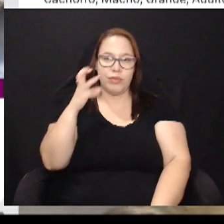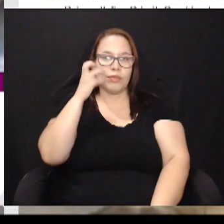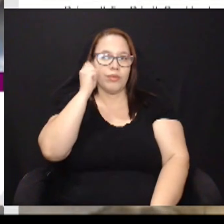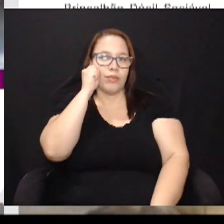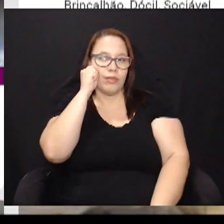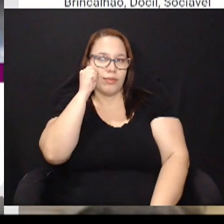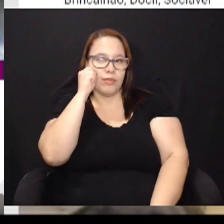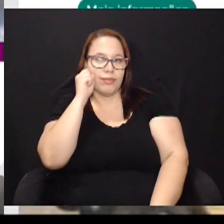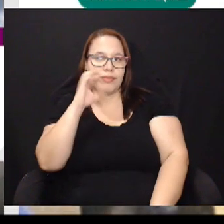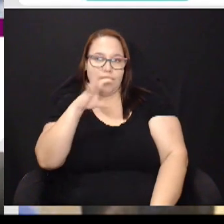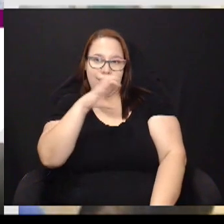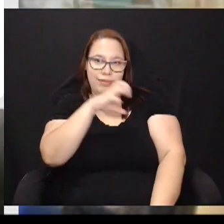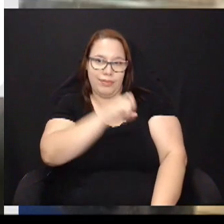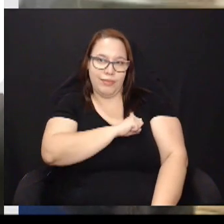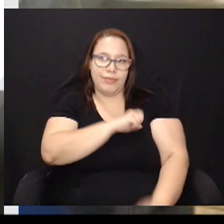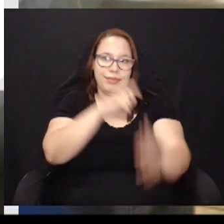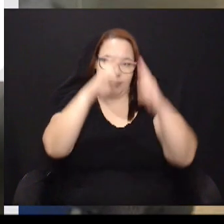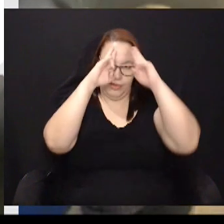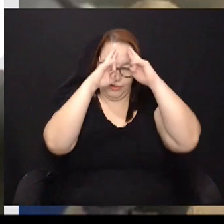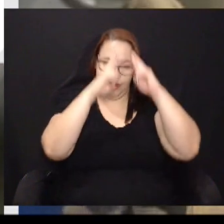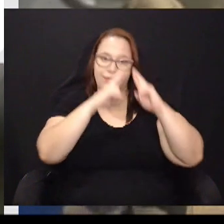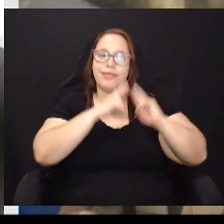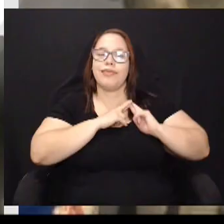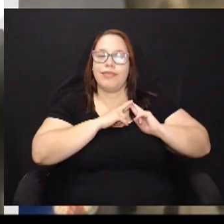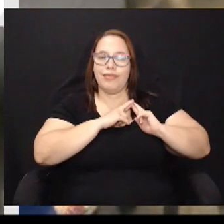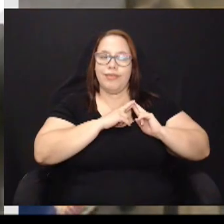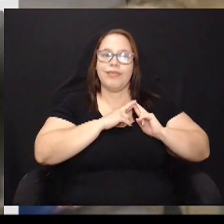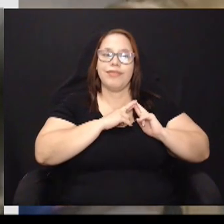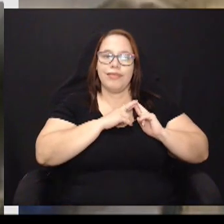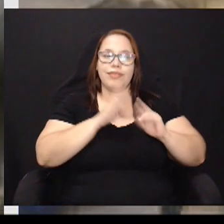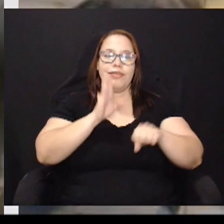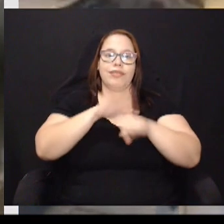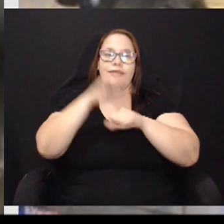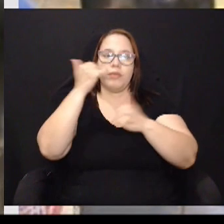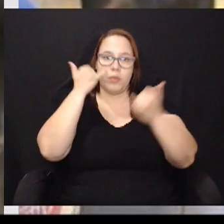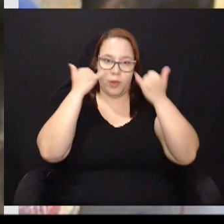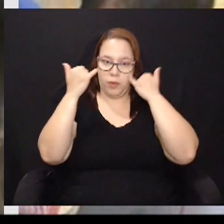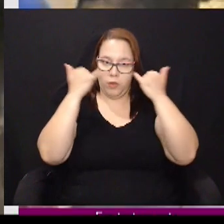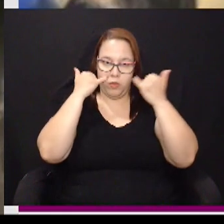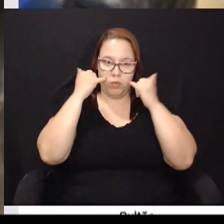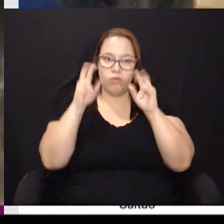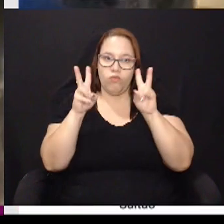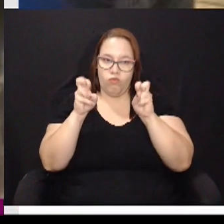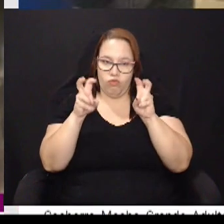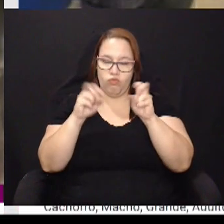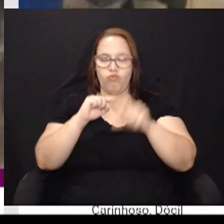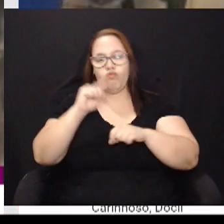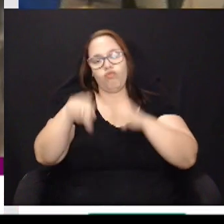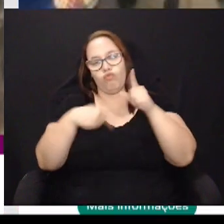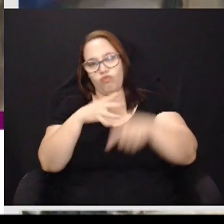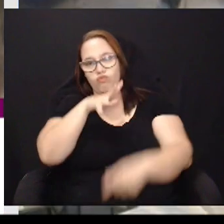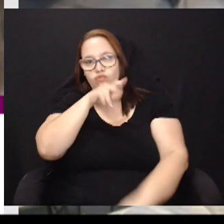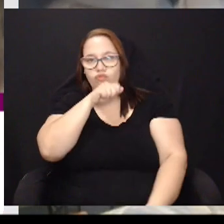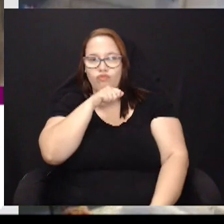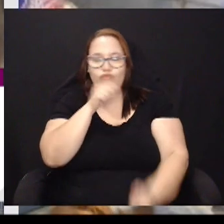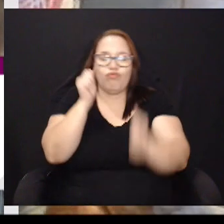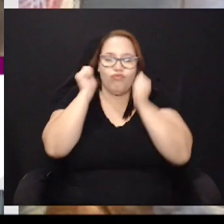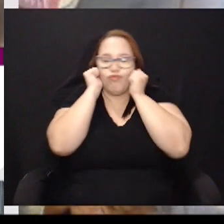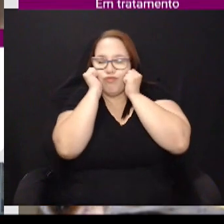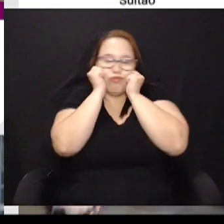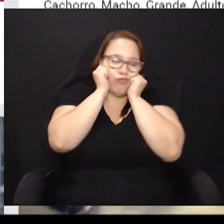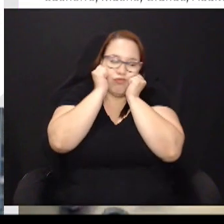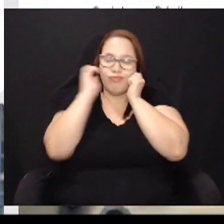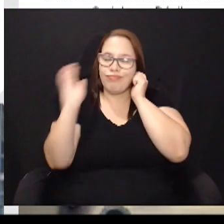amor e responsabilidade. Para mais informações sobre esses e outros peludinhos, acesse o